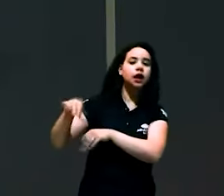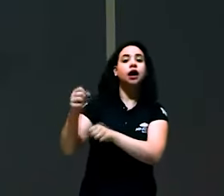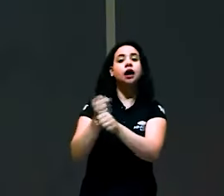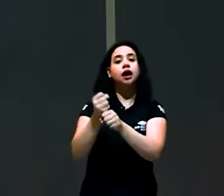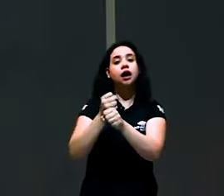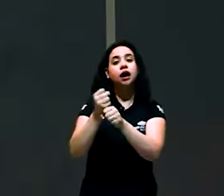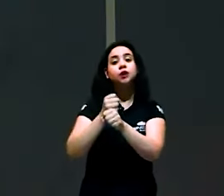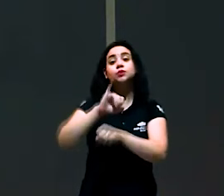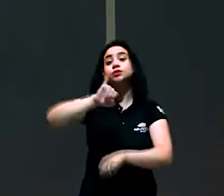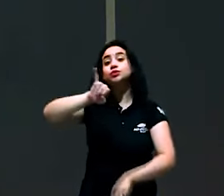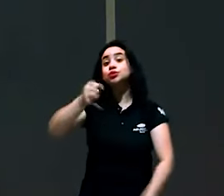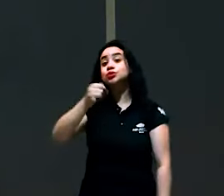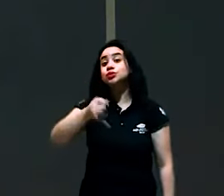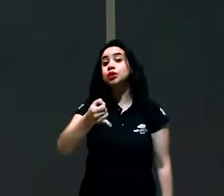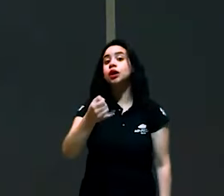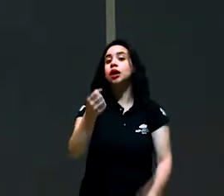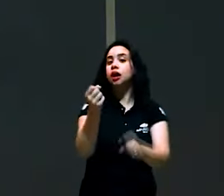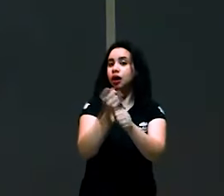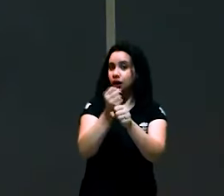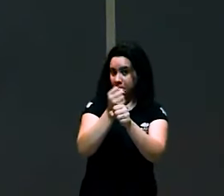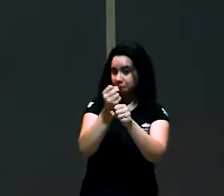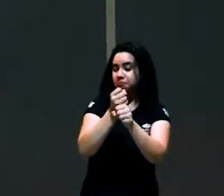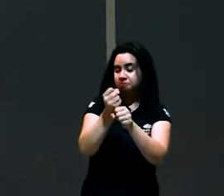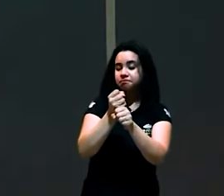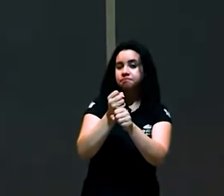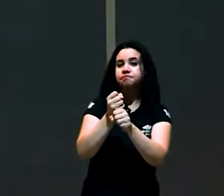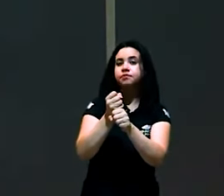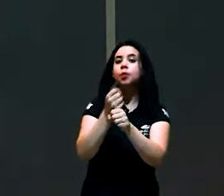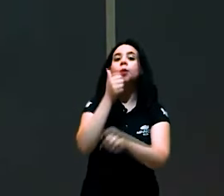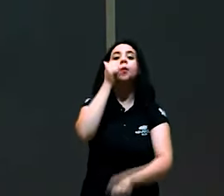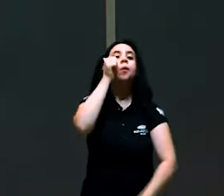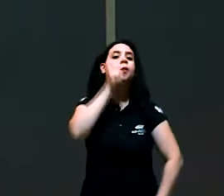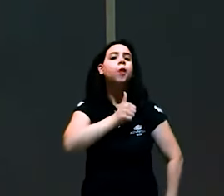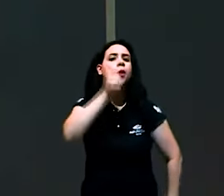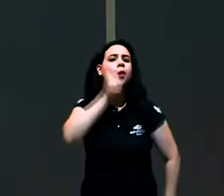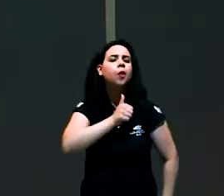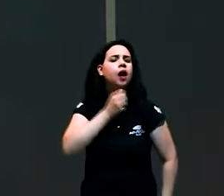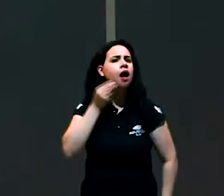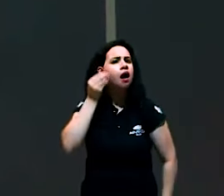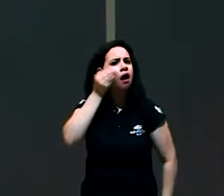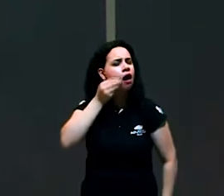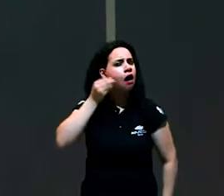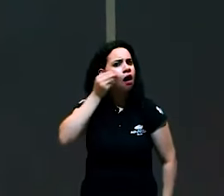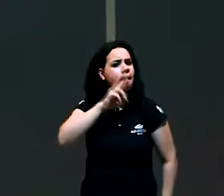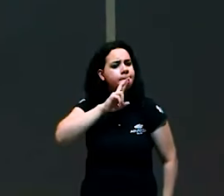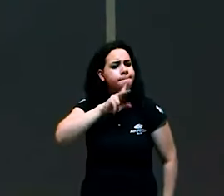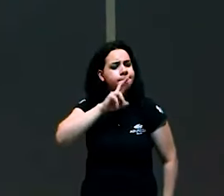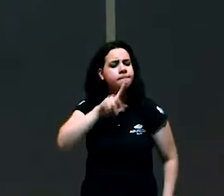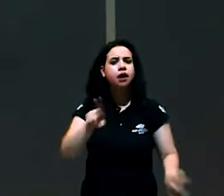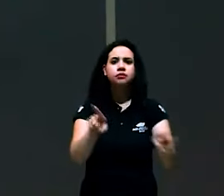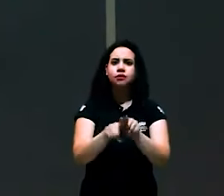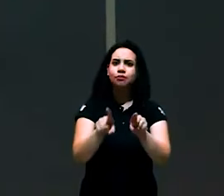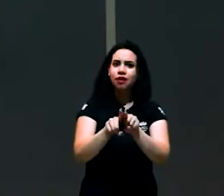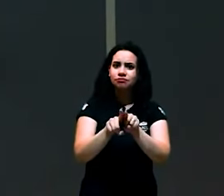mulher tinha tido uma primeira experiência de falar em língua, e o mais chamativo de todo, que essa